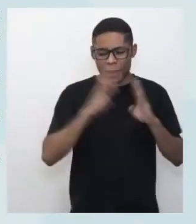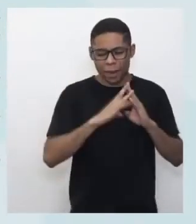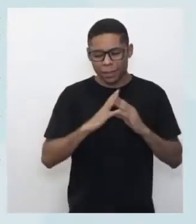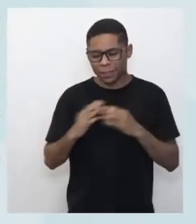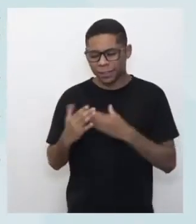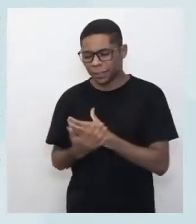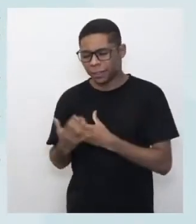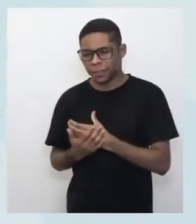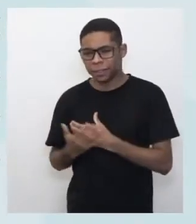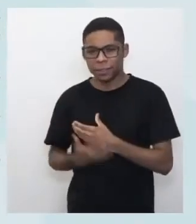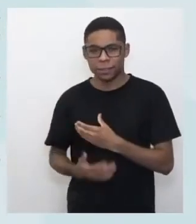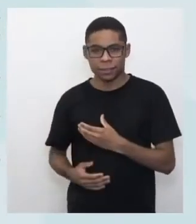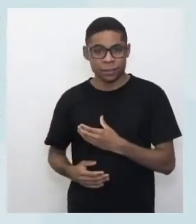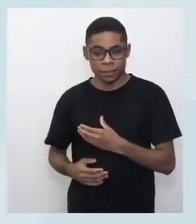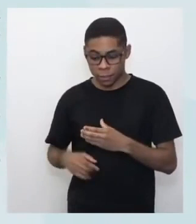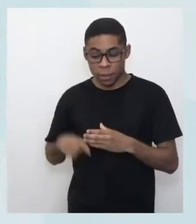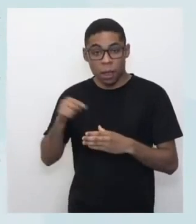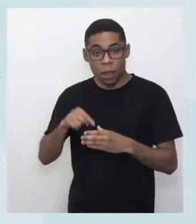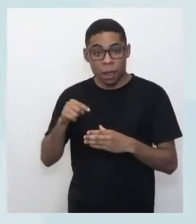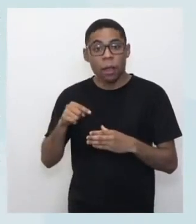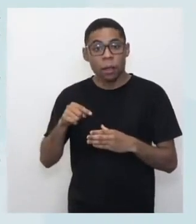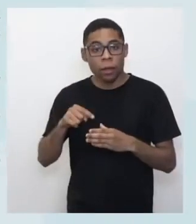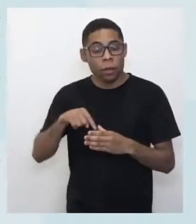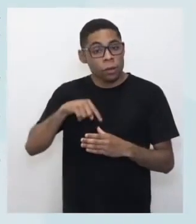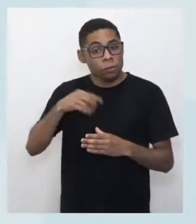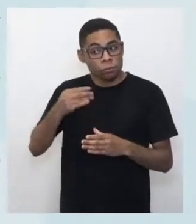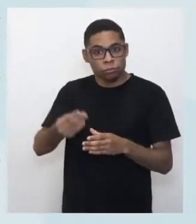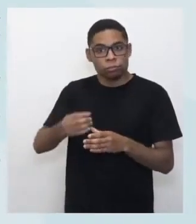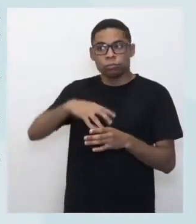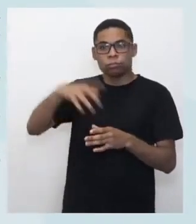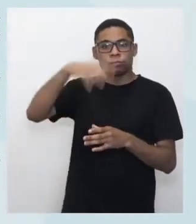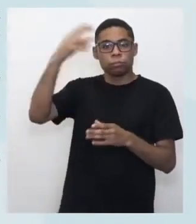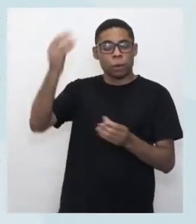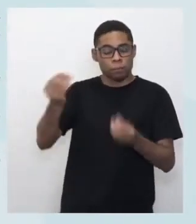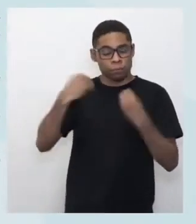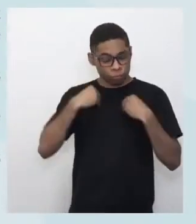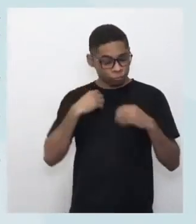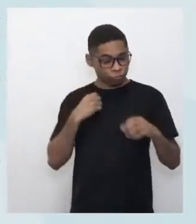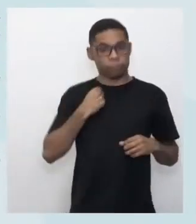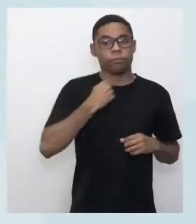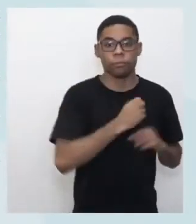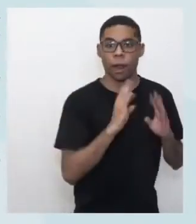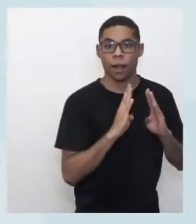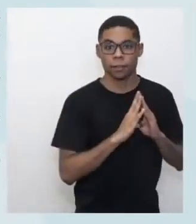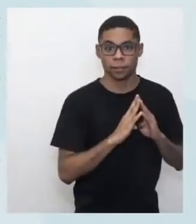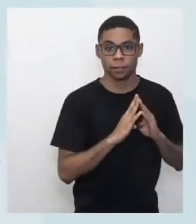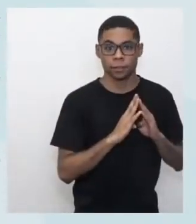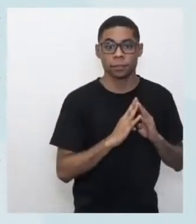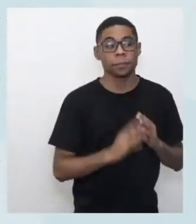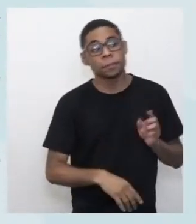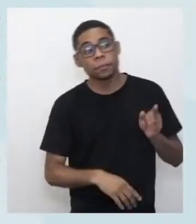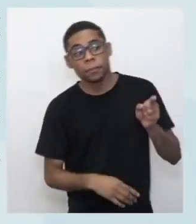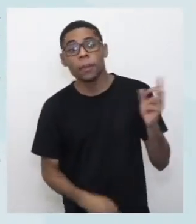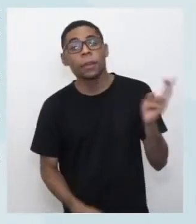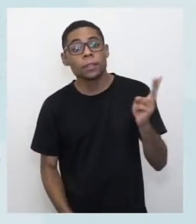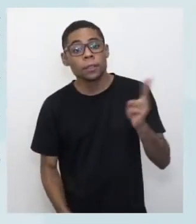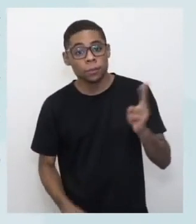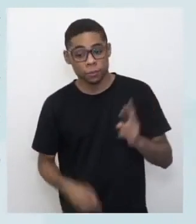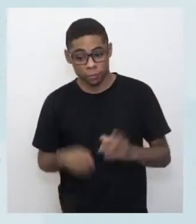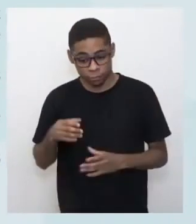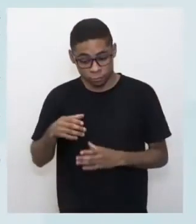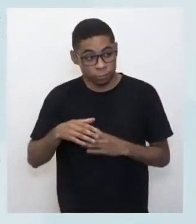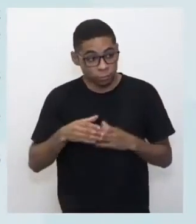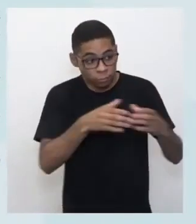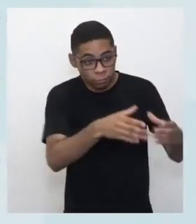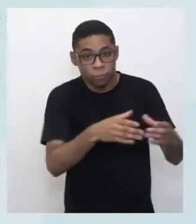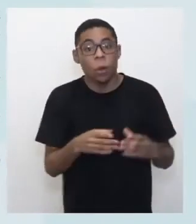grants her wish. O gênio concede o seu desejo. I want to go home too, says the second friend. Eu quero